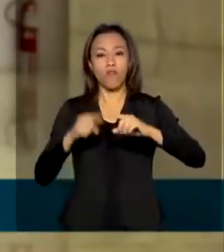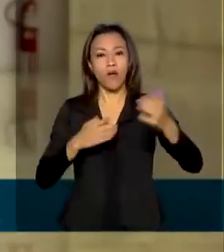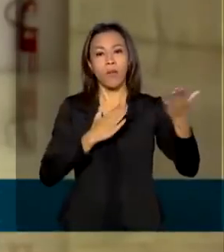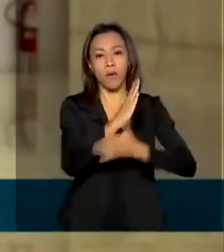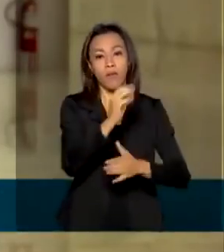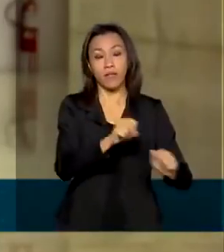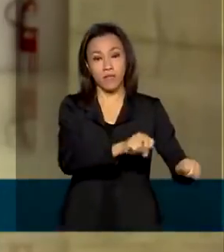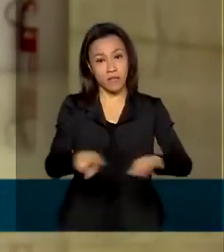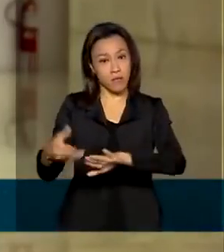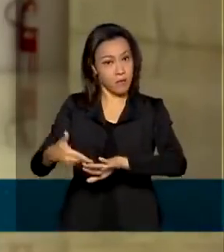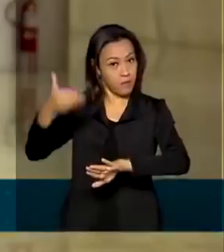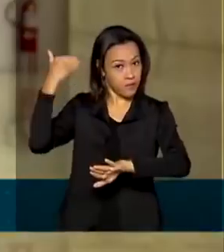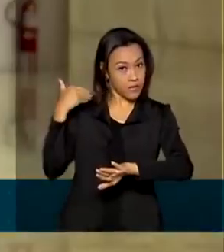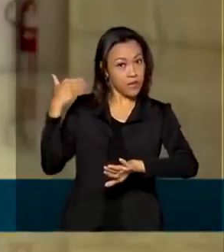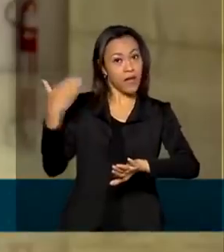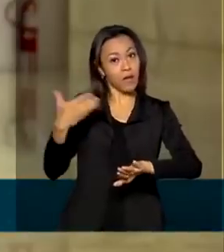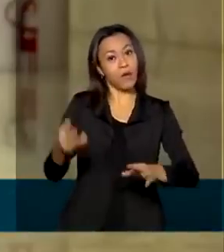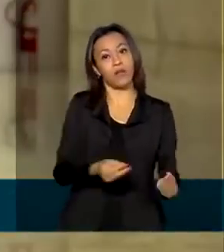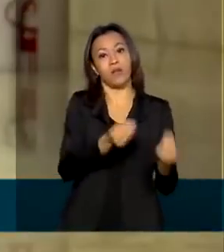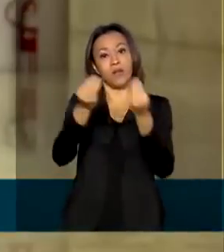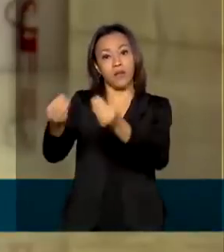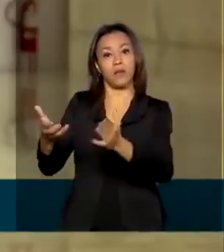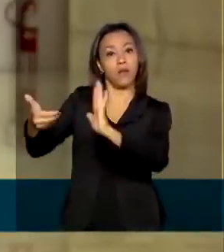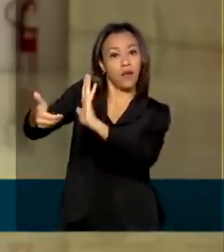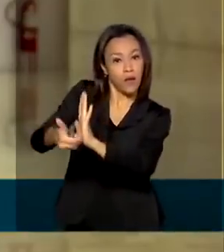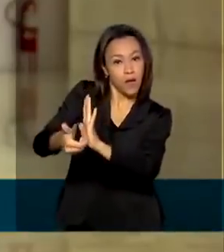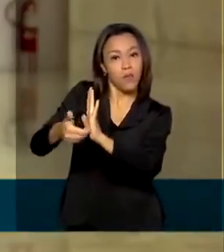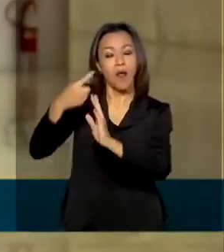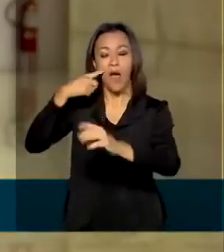Senado e agora precisa passar pela Câmara.